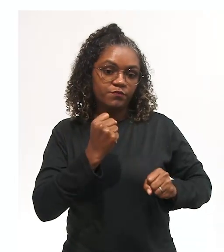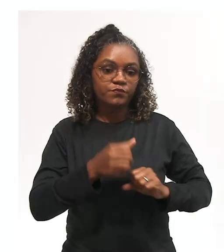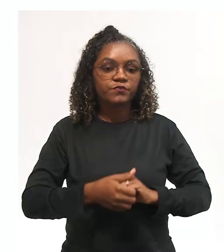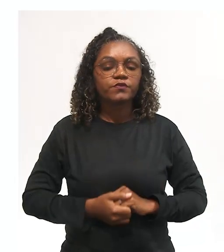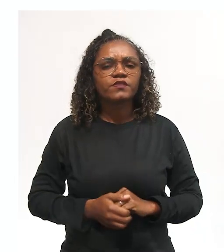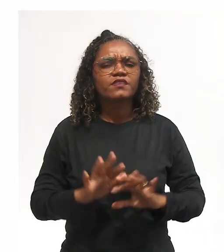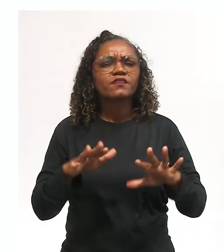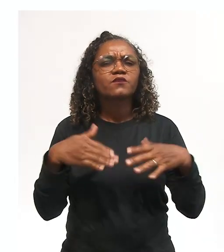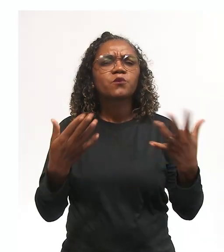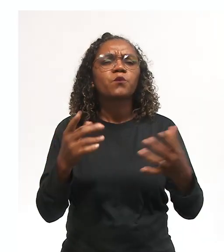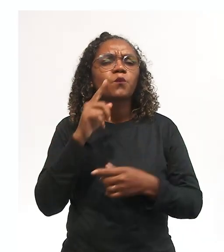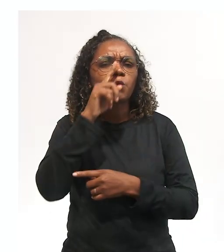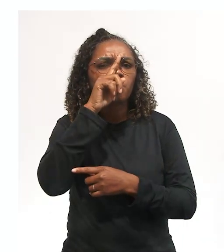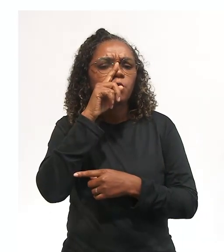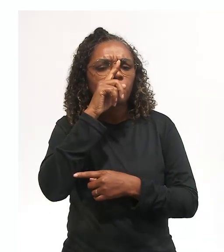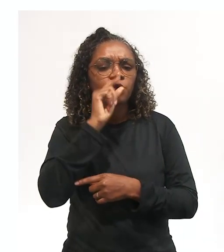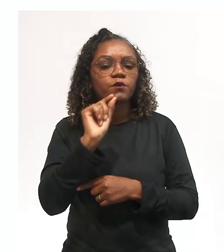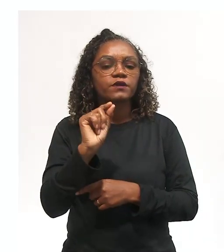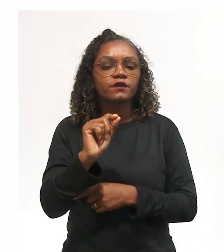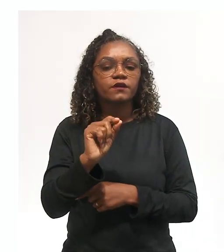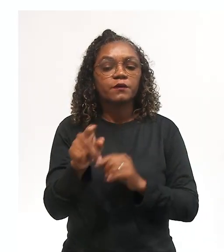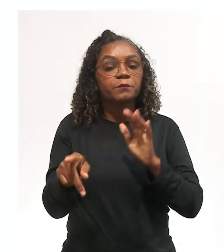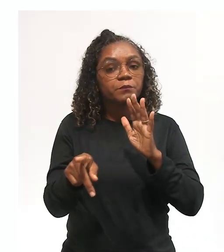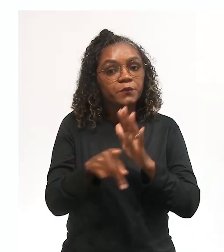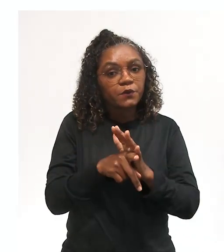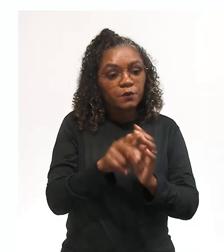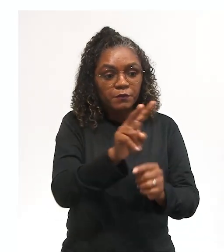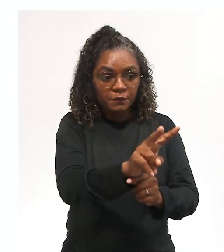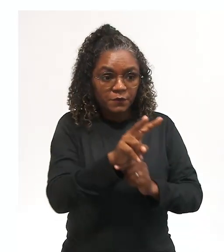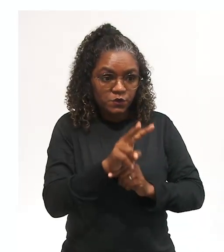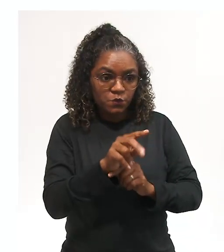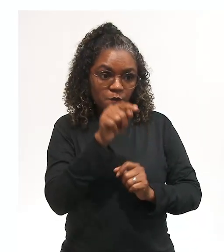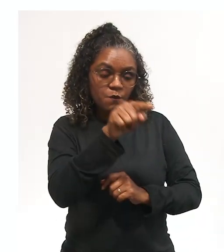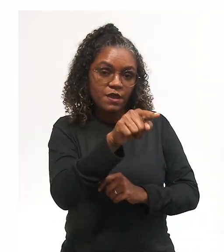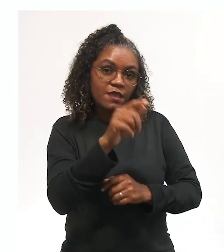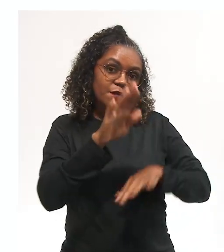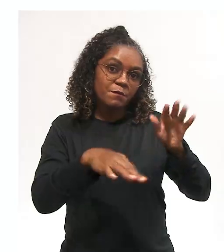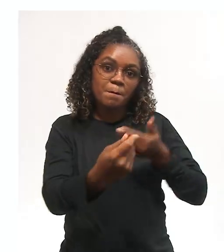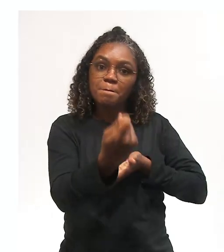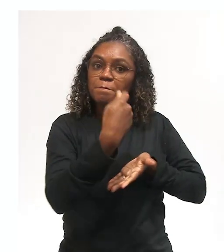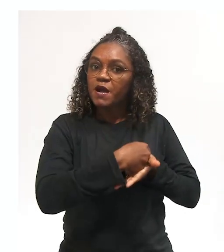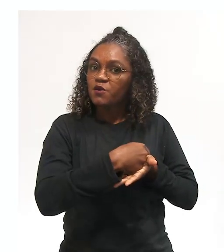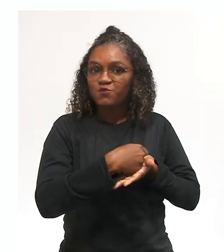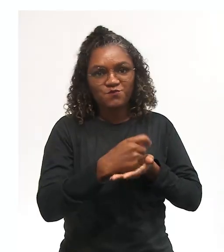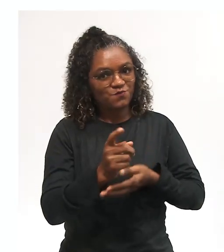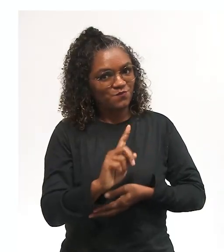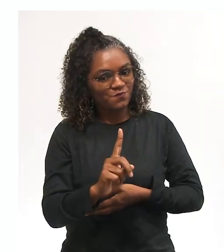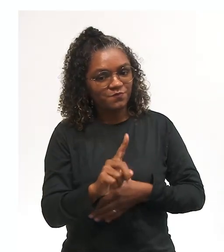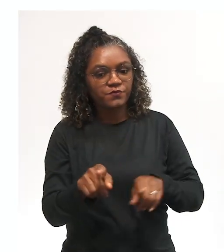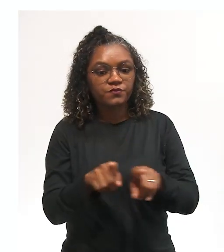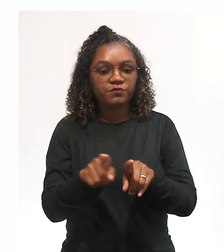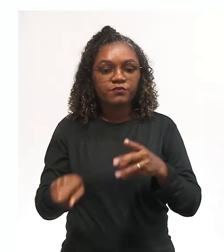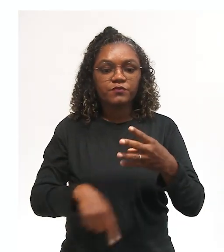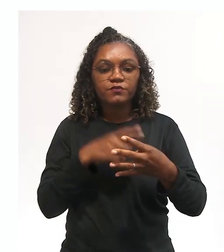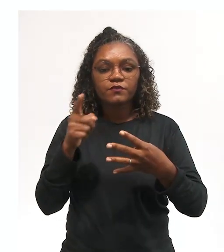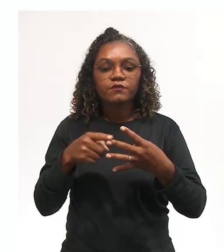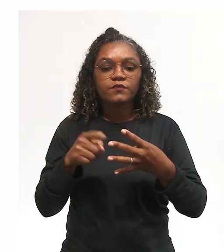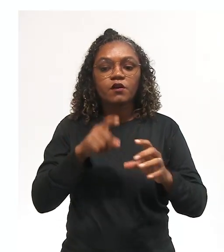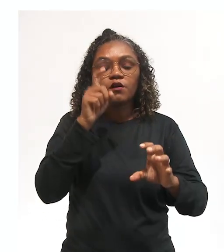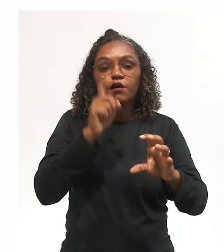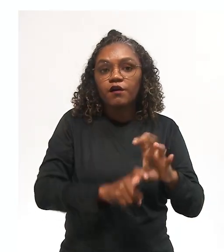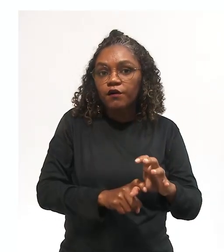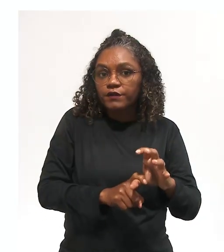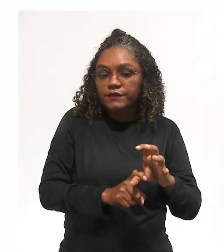despesas operacionais, contratuais e tributárias para a formalização do empréstimo e para a efetivação